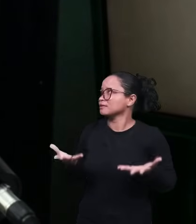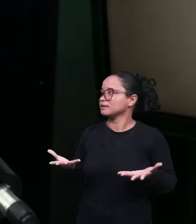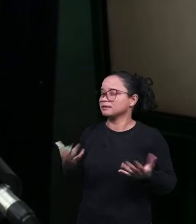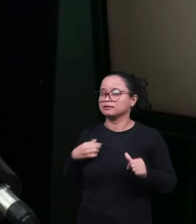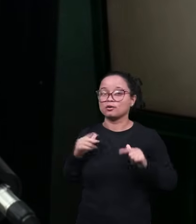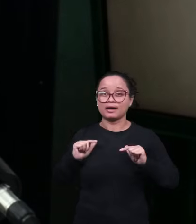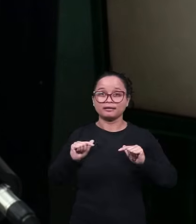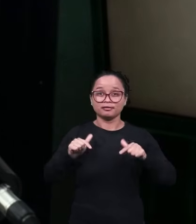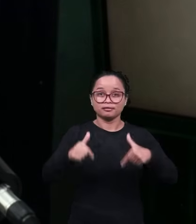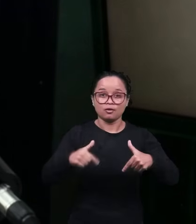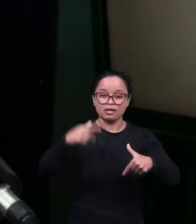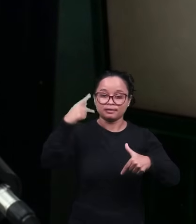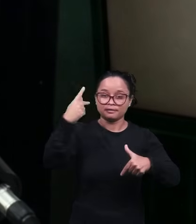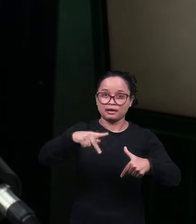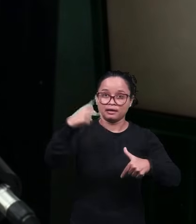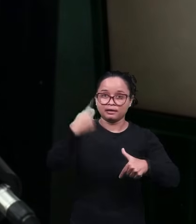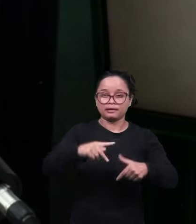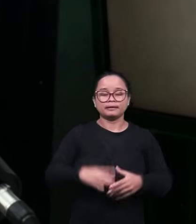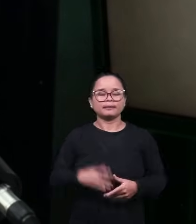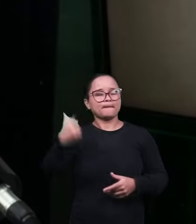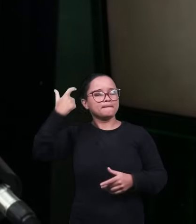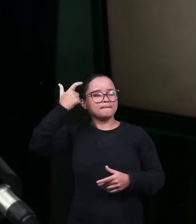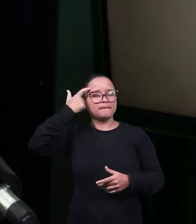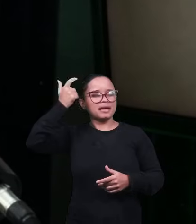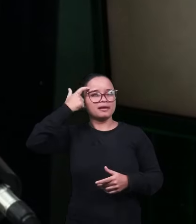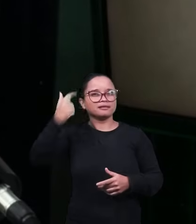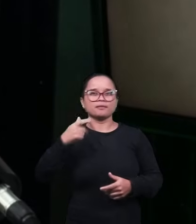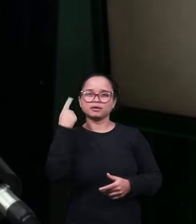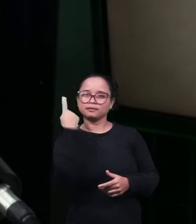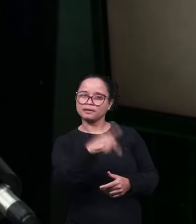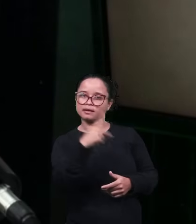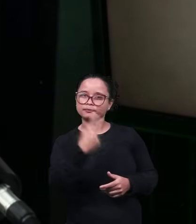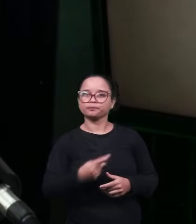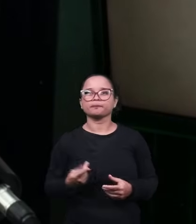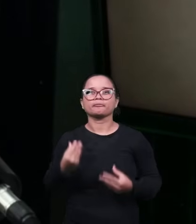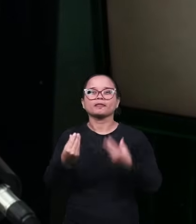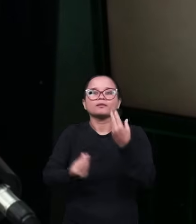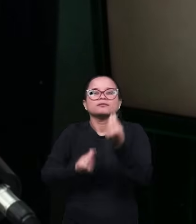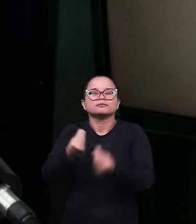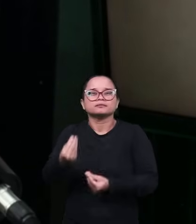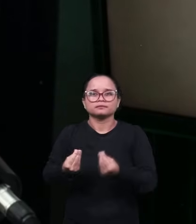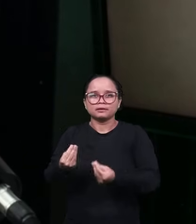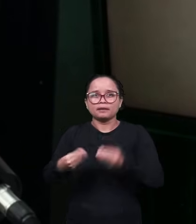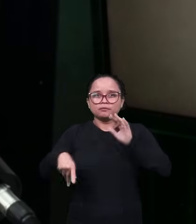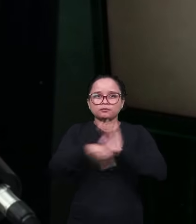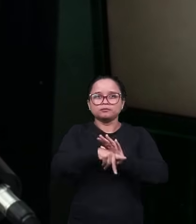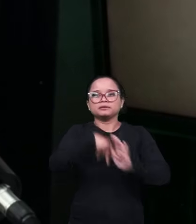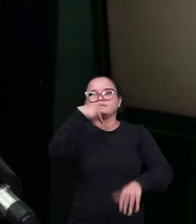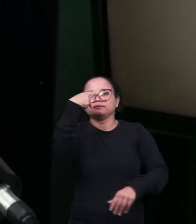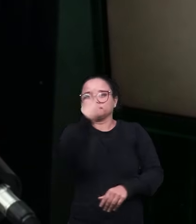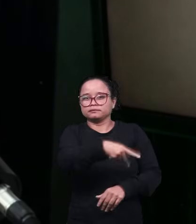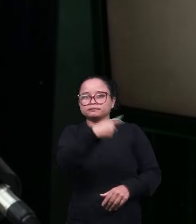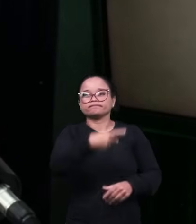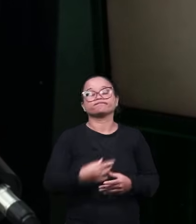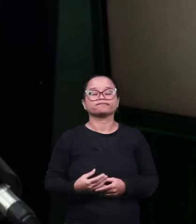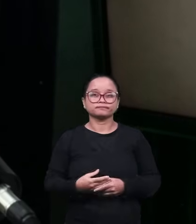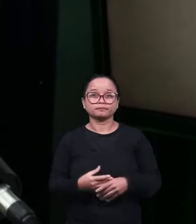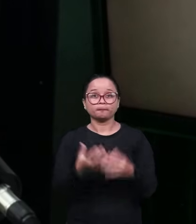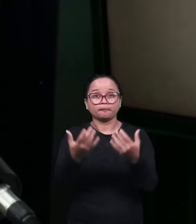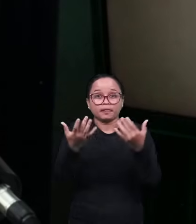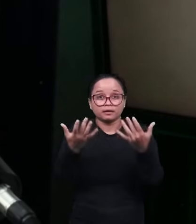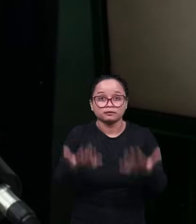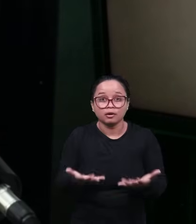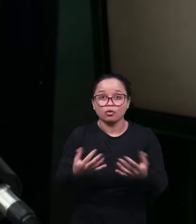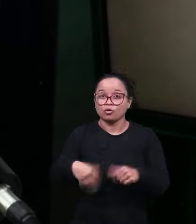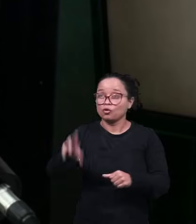ação dele, o pensamento de Abrão ali consistia naquilo que era dele. Certo. E